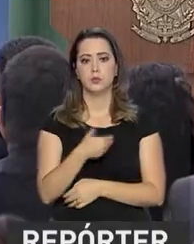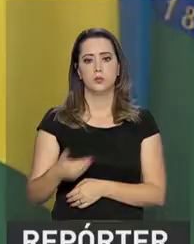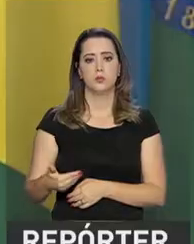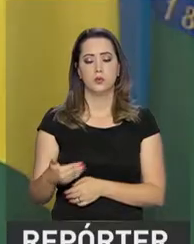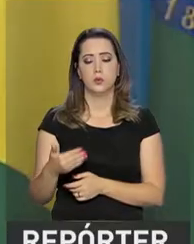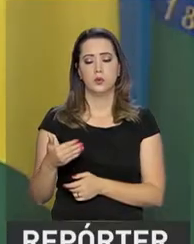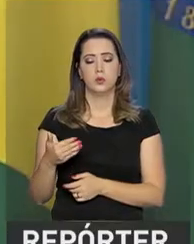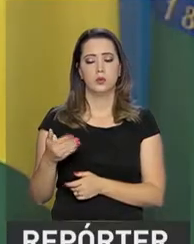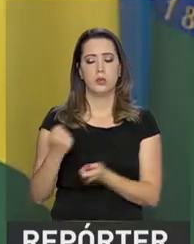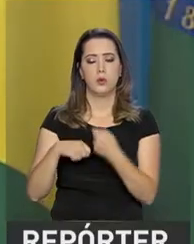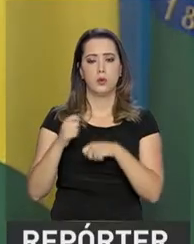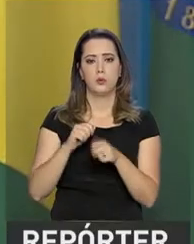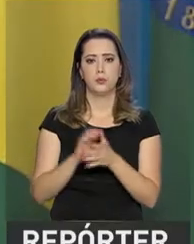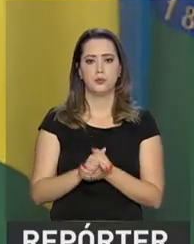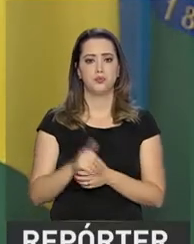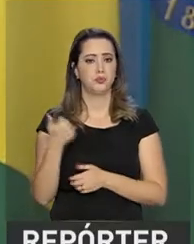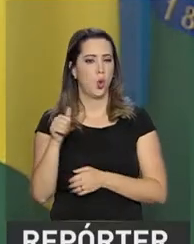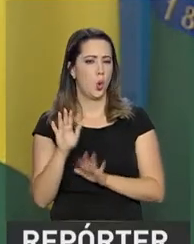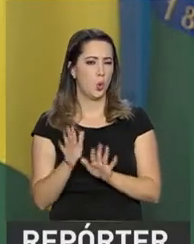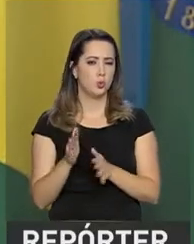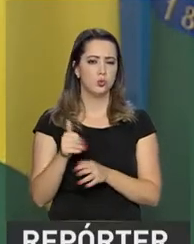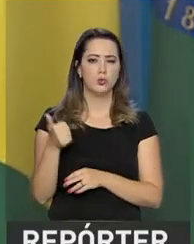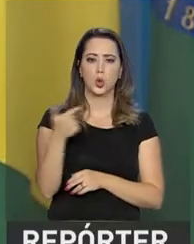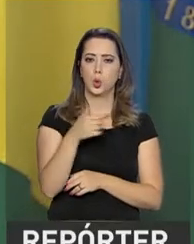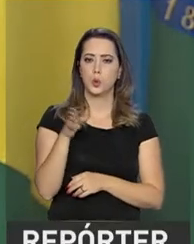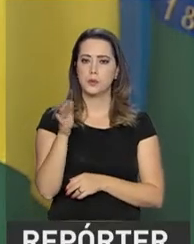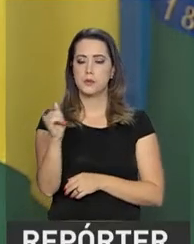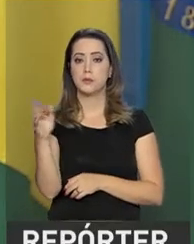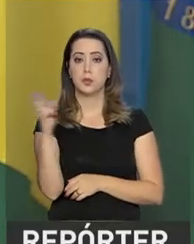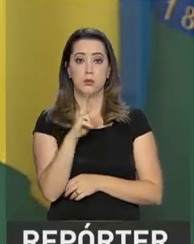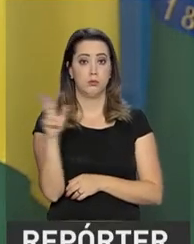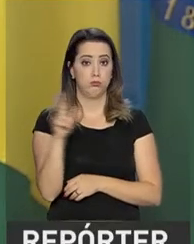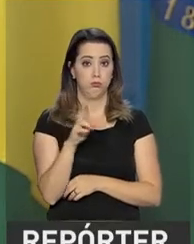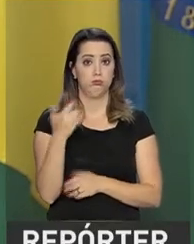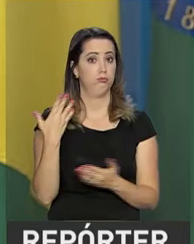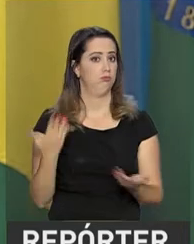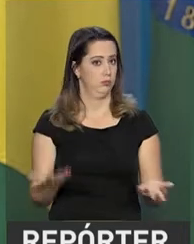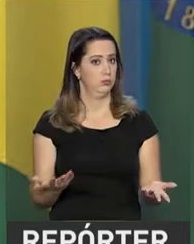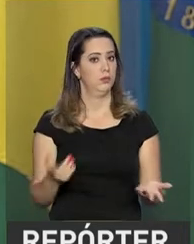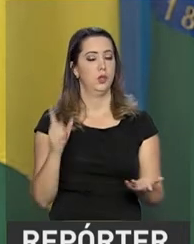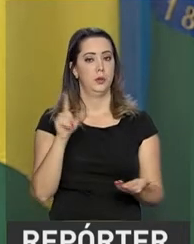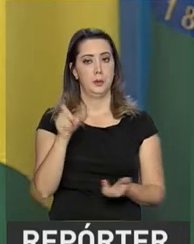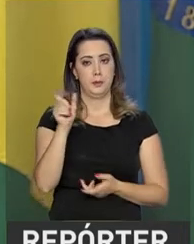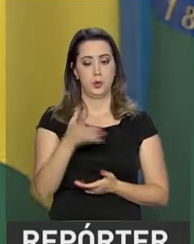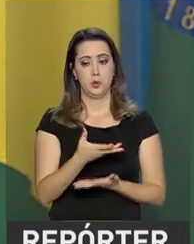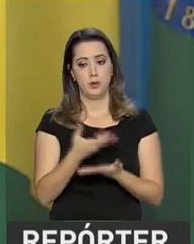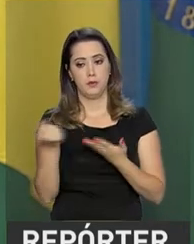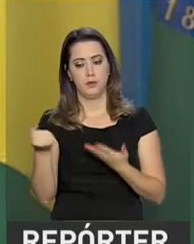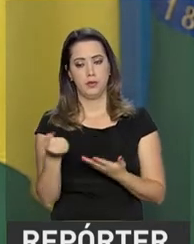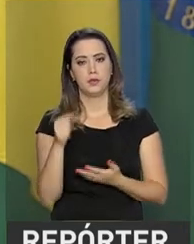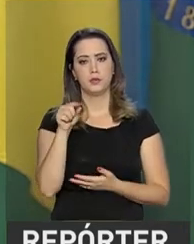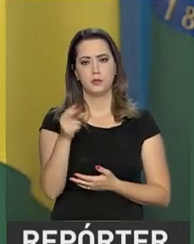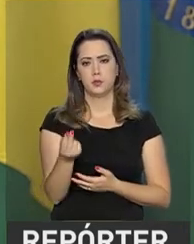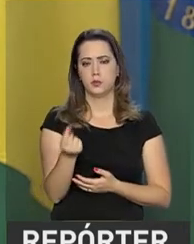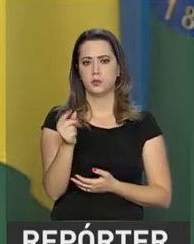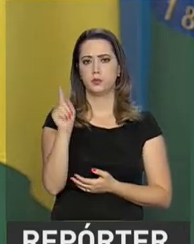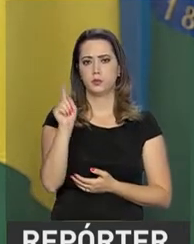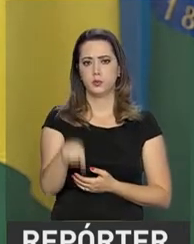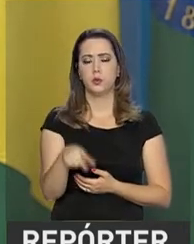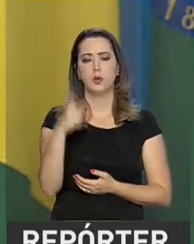entre 11 a 12 bilhões de reais ou seja quem vai receber essas verbas